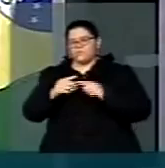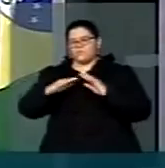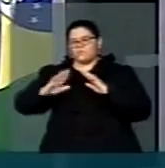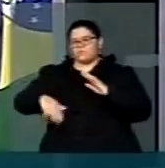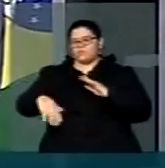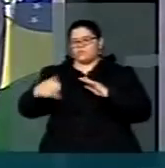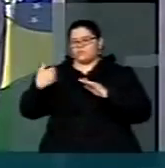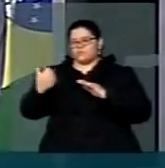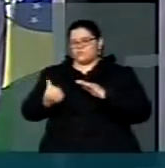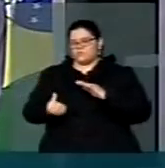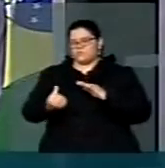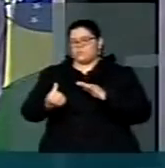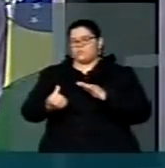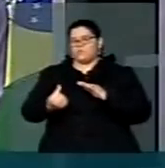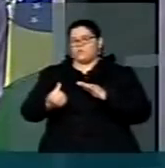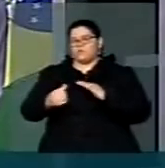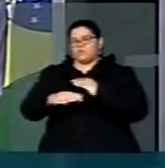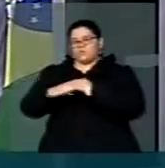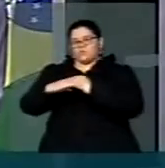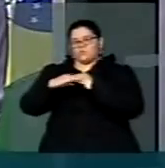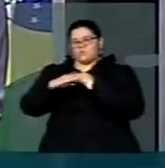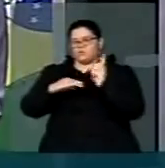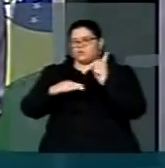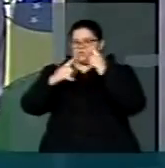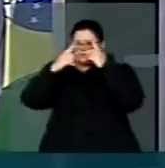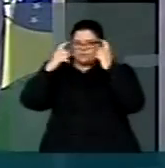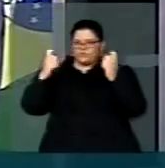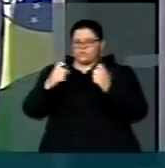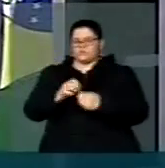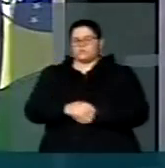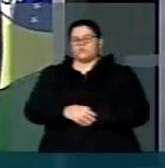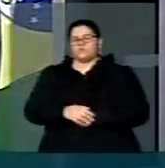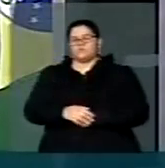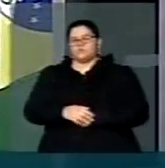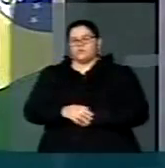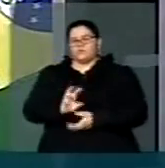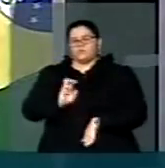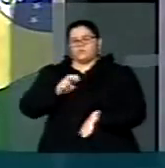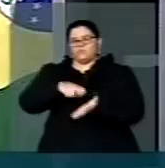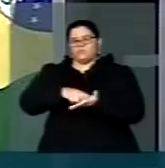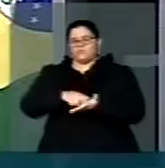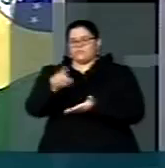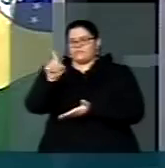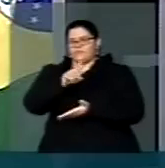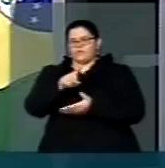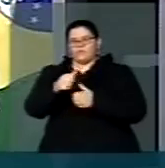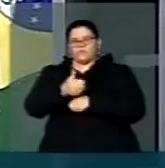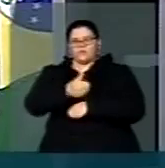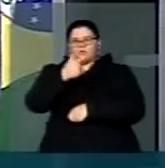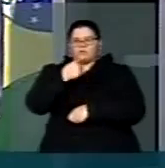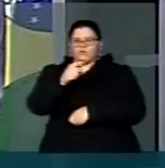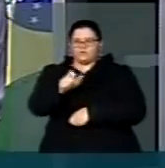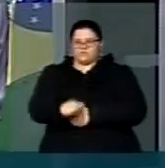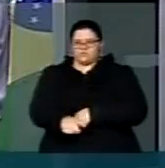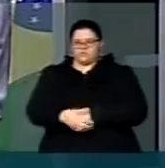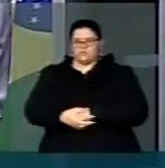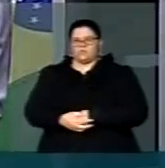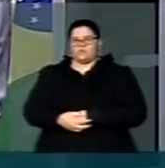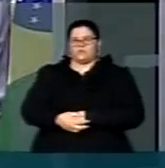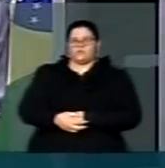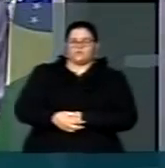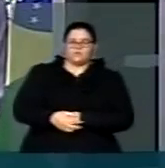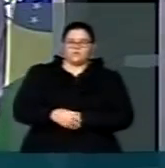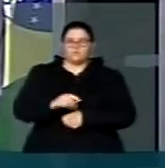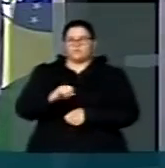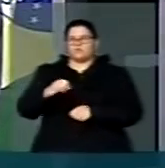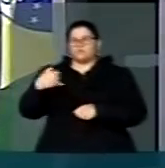social e não a violência. Ameaça não previne e punição não corrige. Reduzir a maioridade penal é